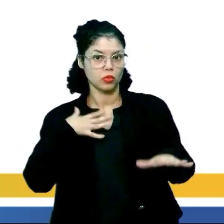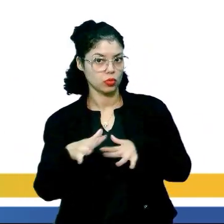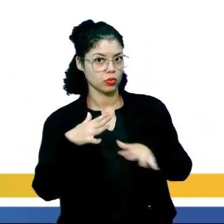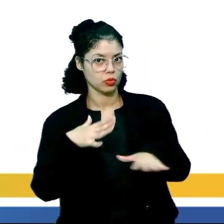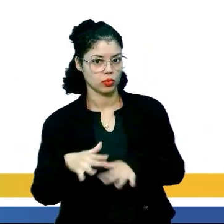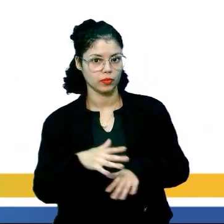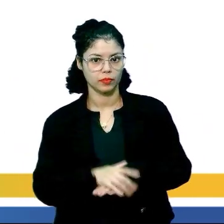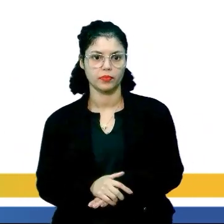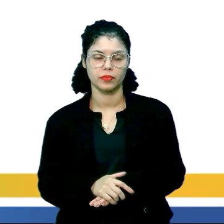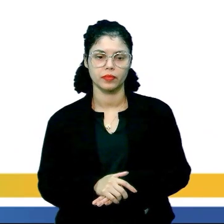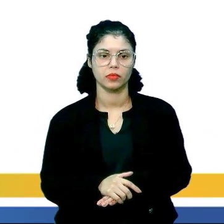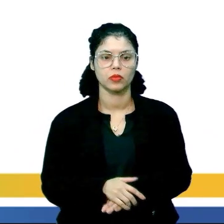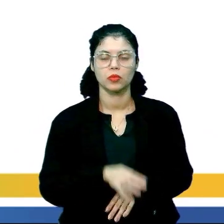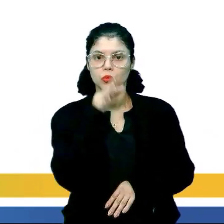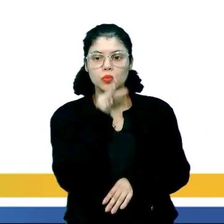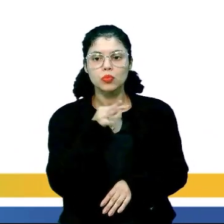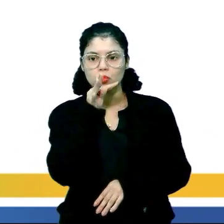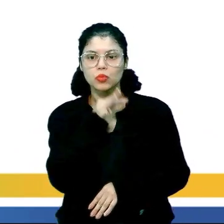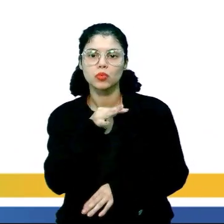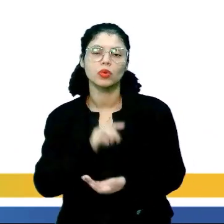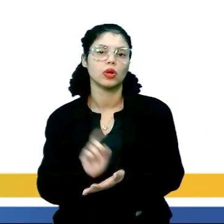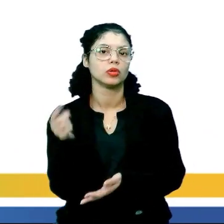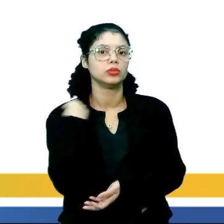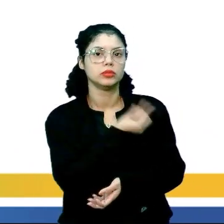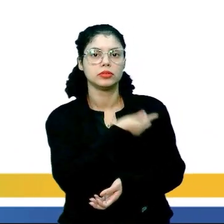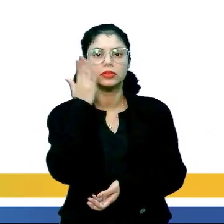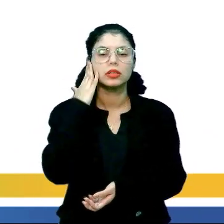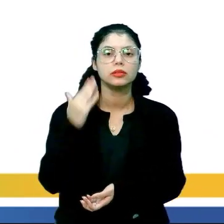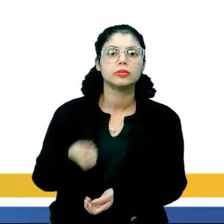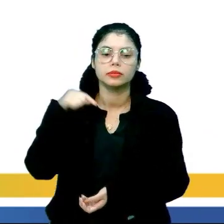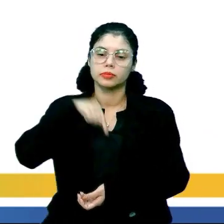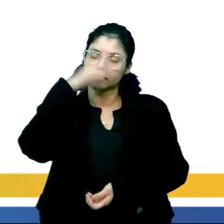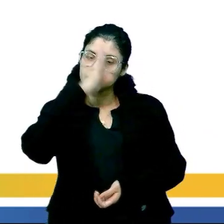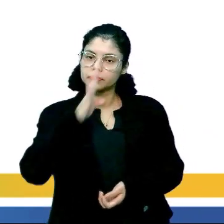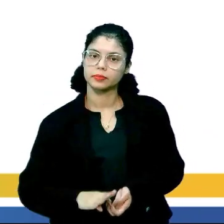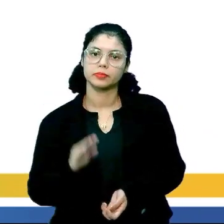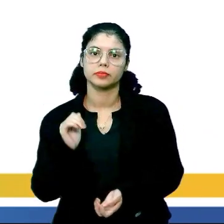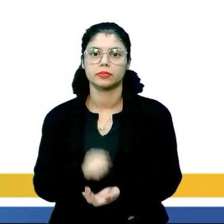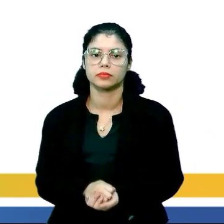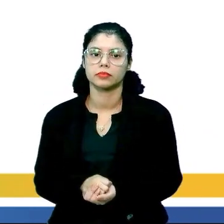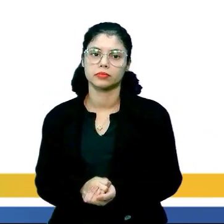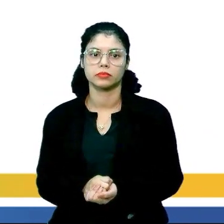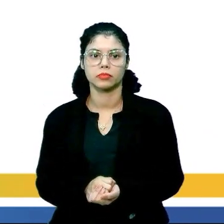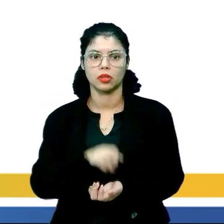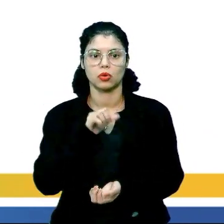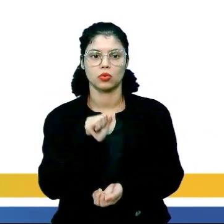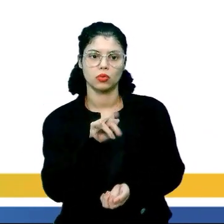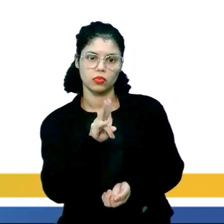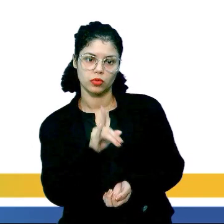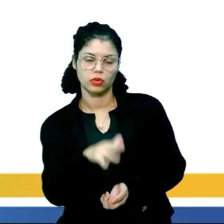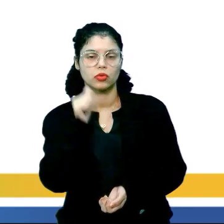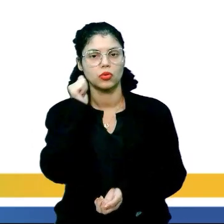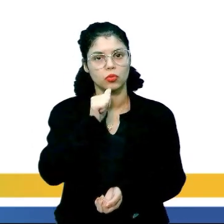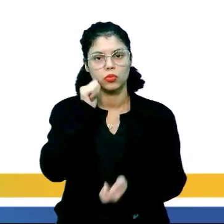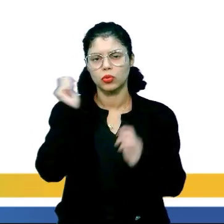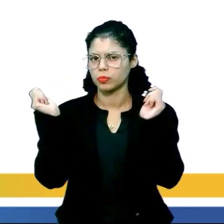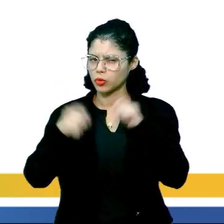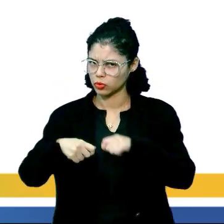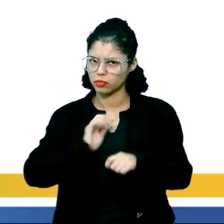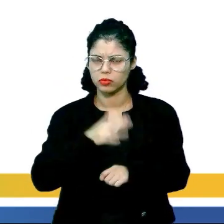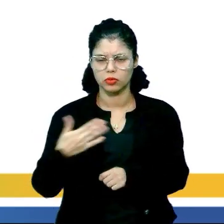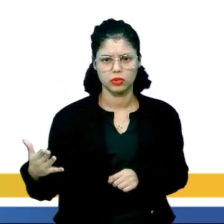movimento feminino. Nós sabemos que aqui no Brasil, o sufrágio da mulher só foi possível